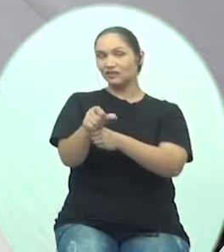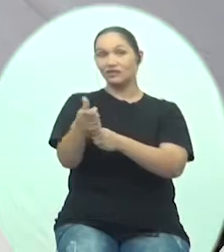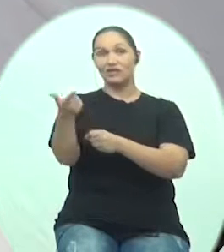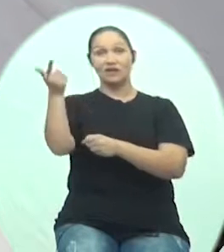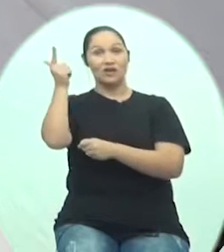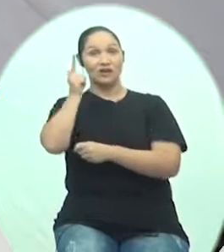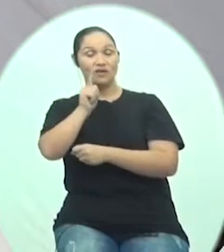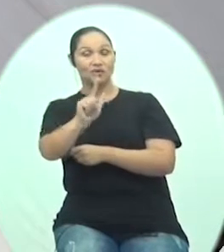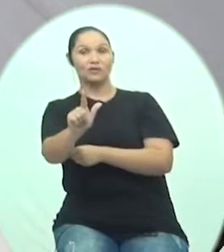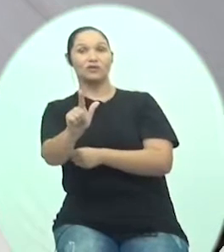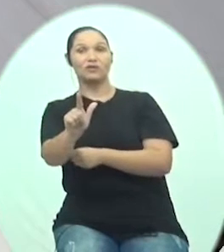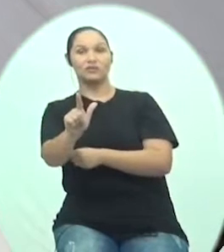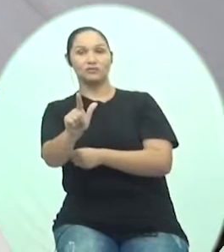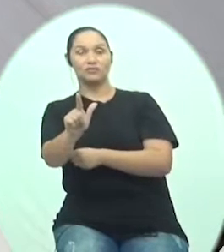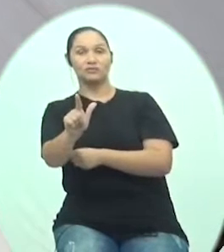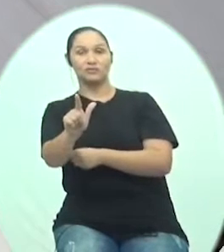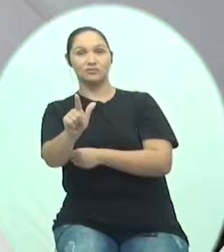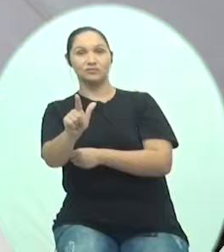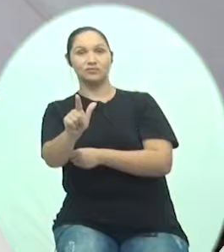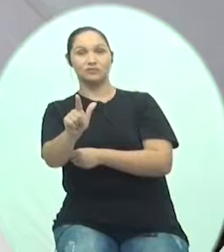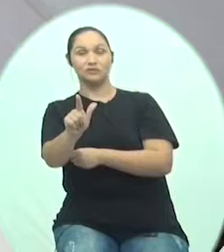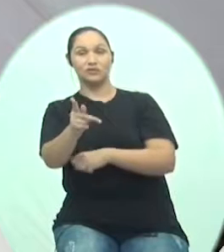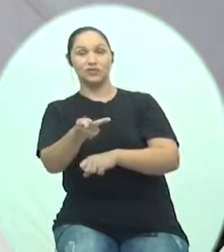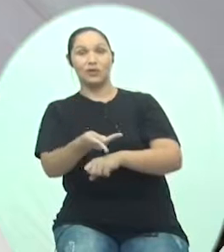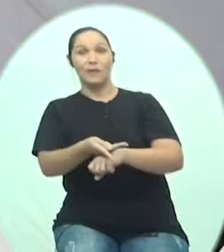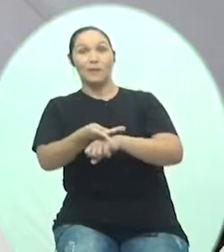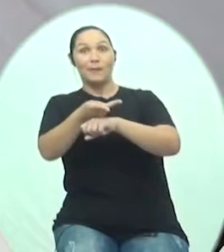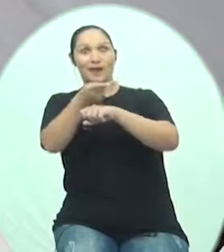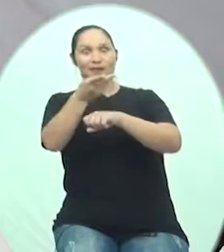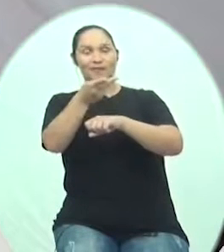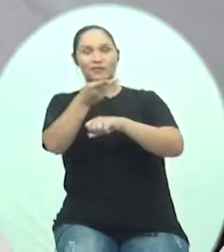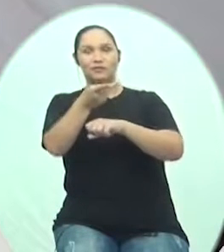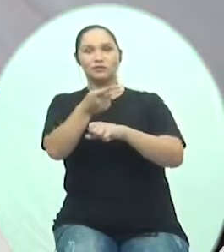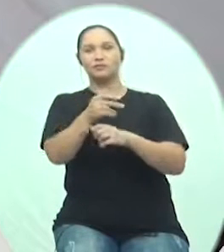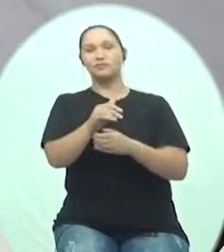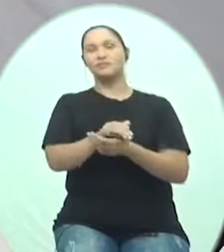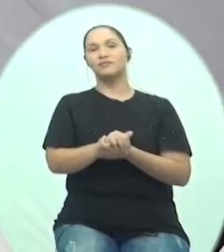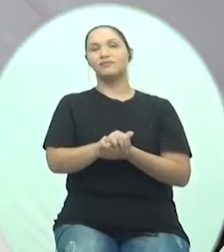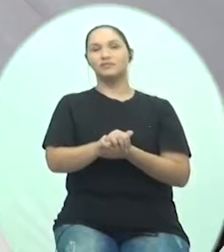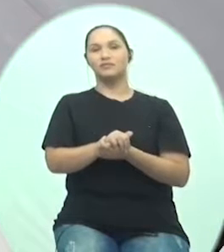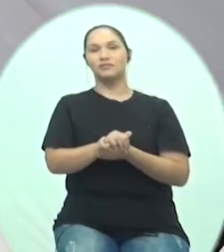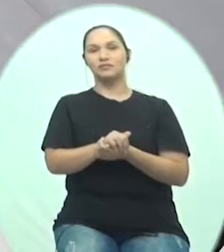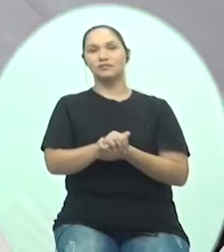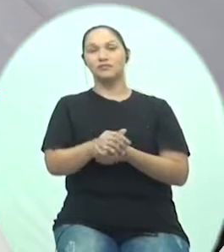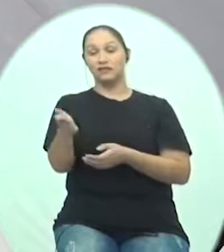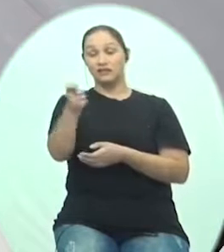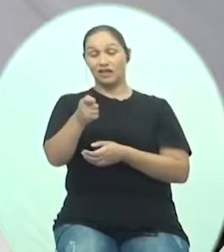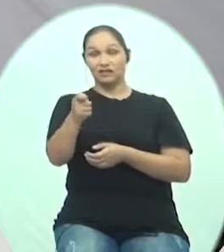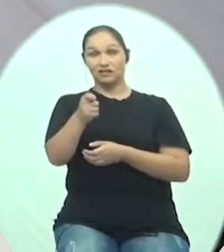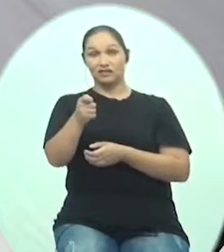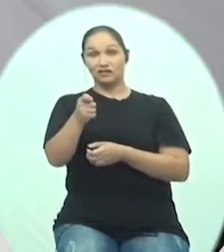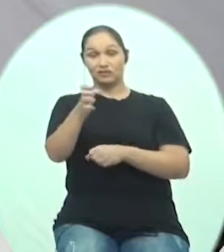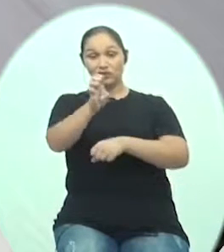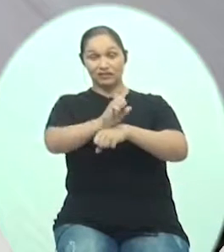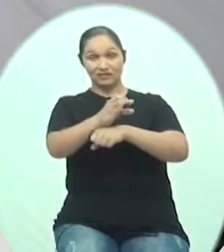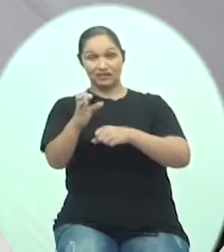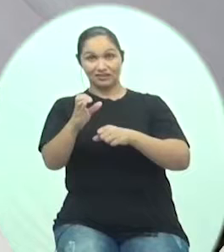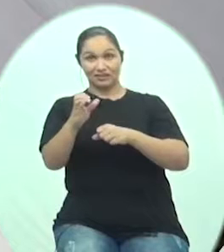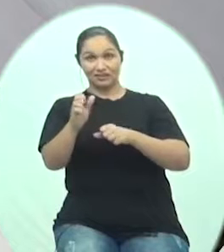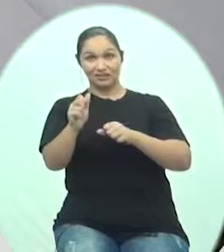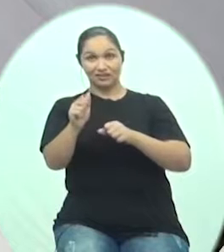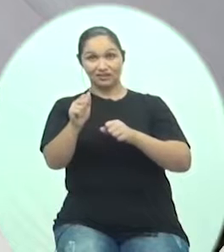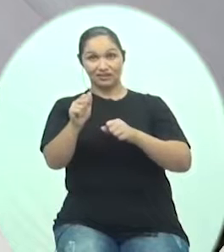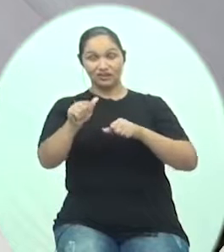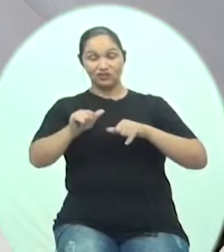cats exp super entregue pela associação Catarinense de supermercados por ser apontada